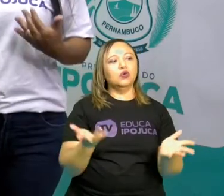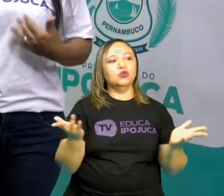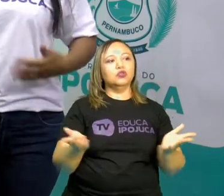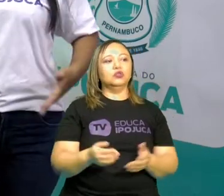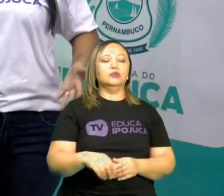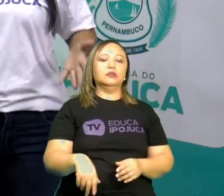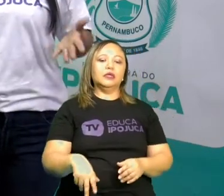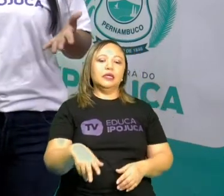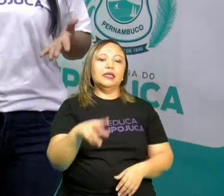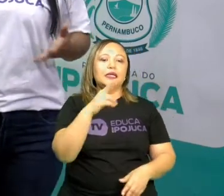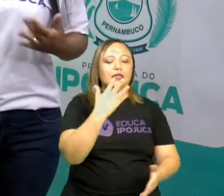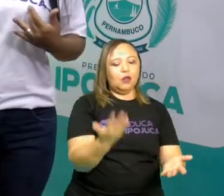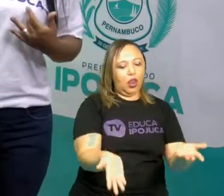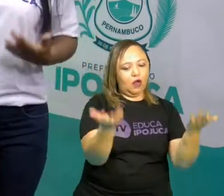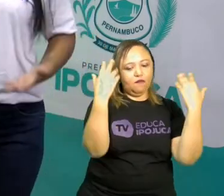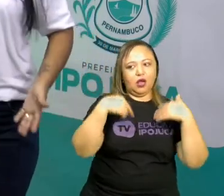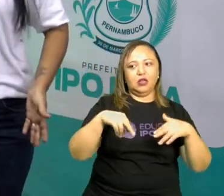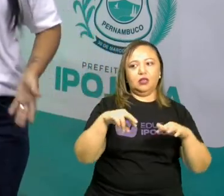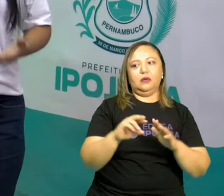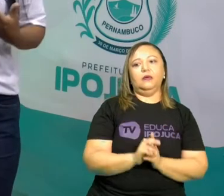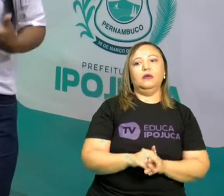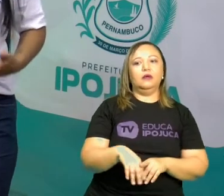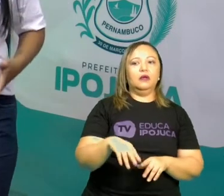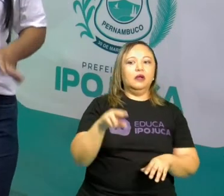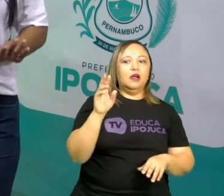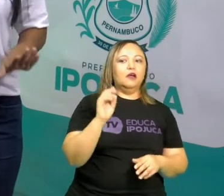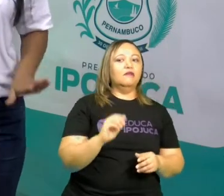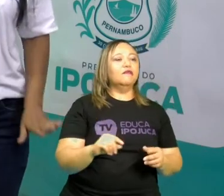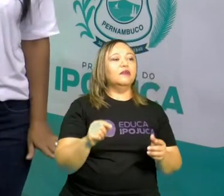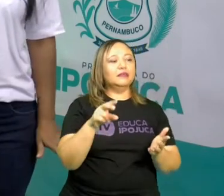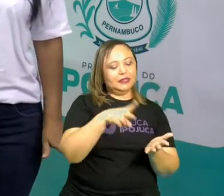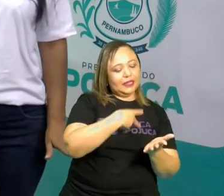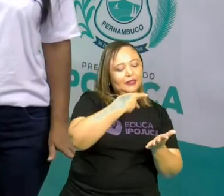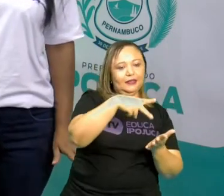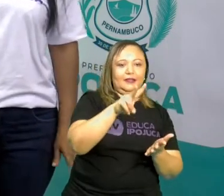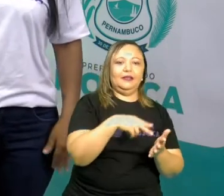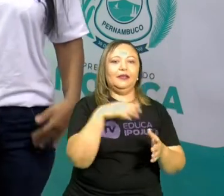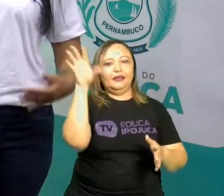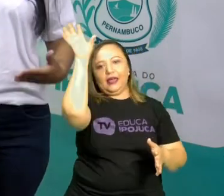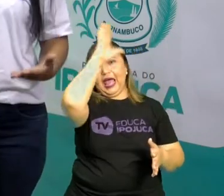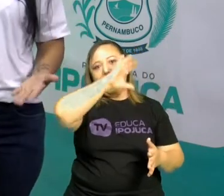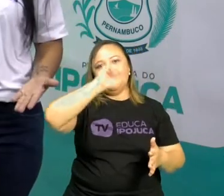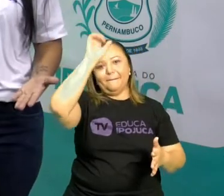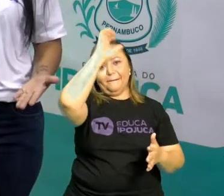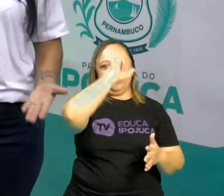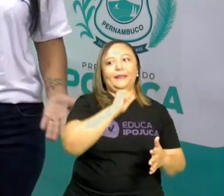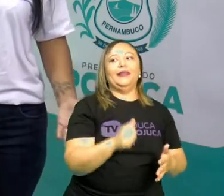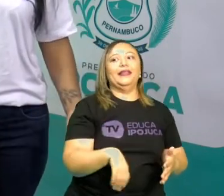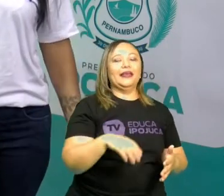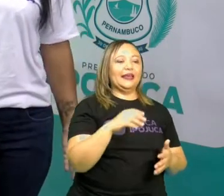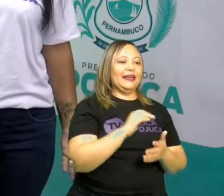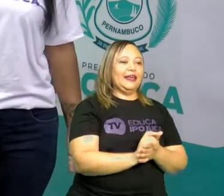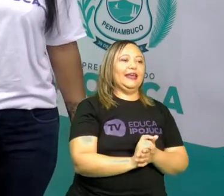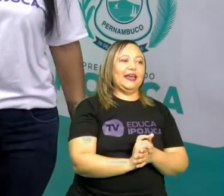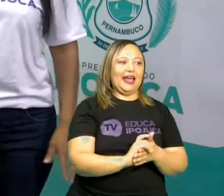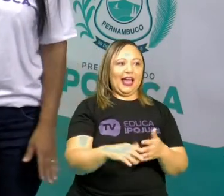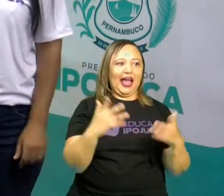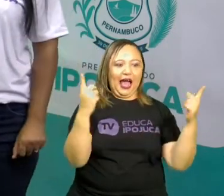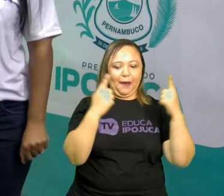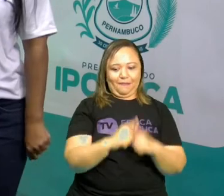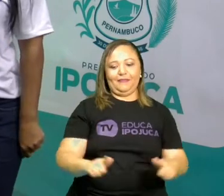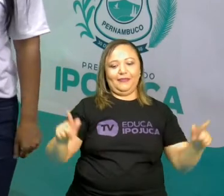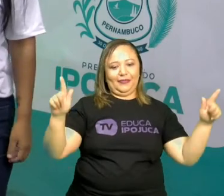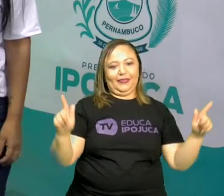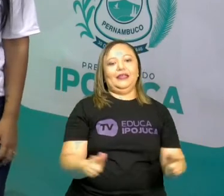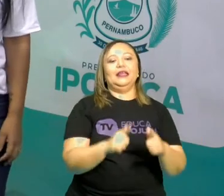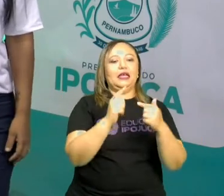aí, ó, do sofá, né? E vamos dançar e aprender essa musiquinha que tem muito a nos dizer sobre